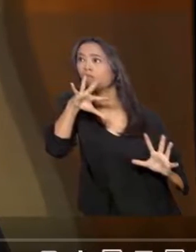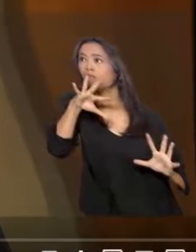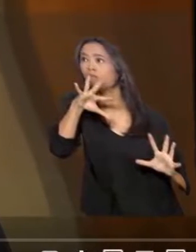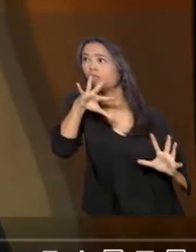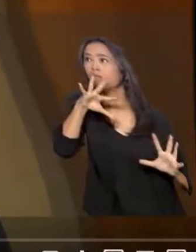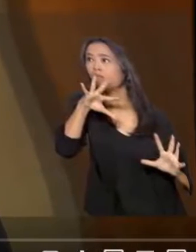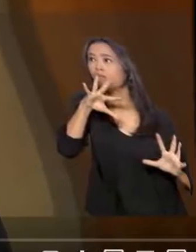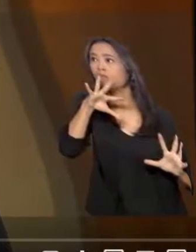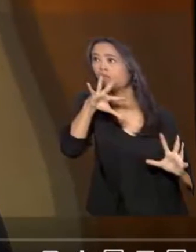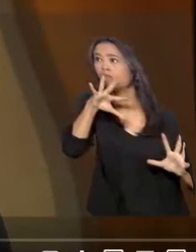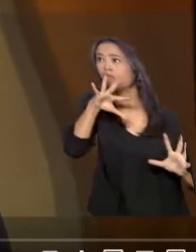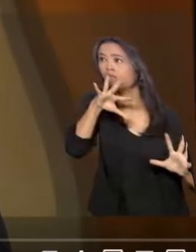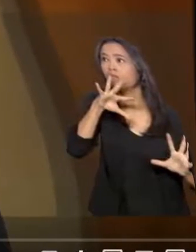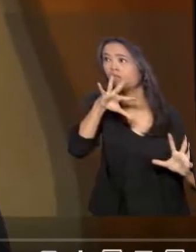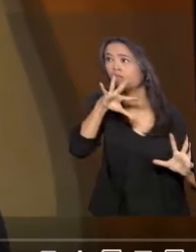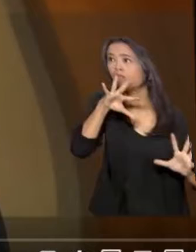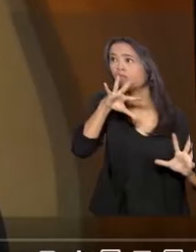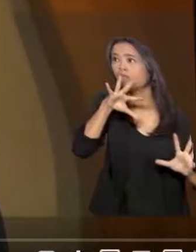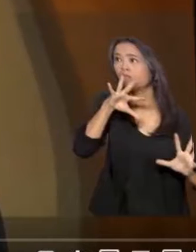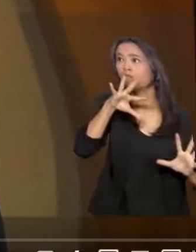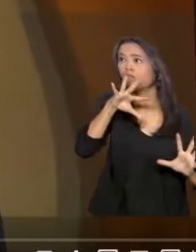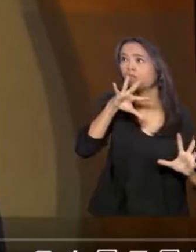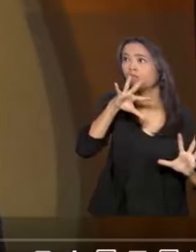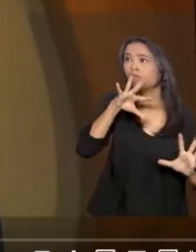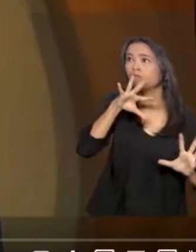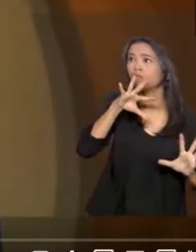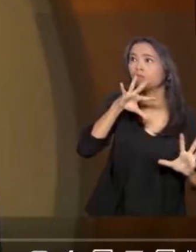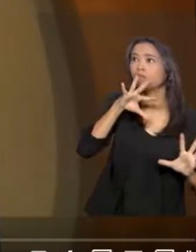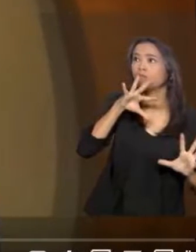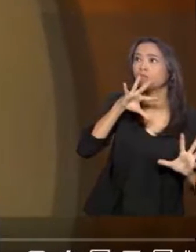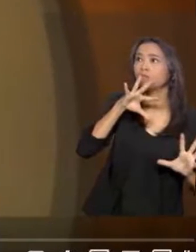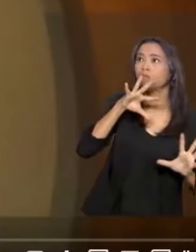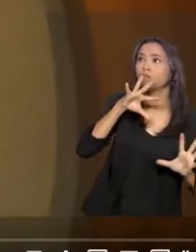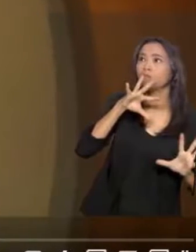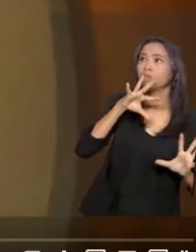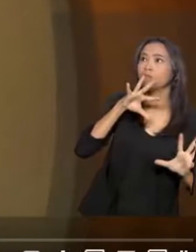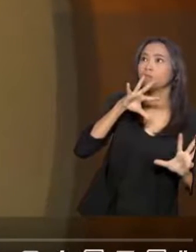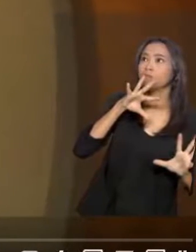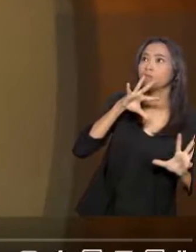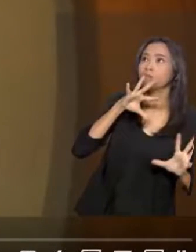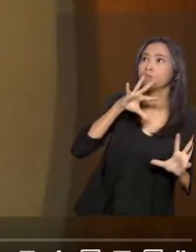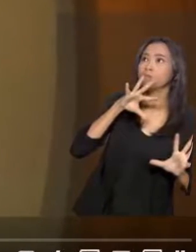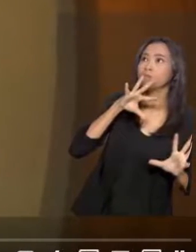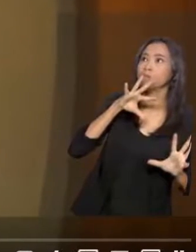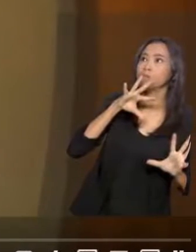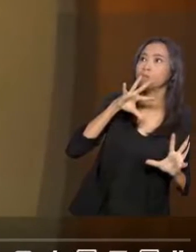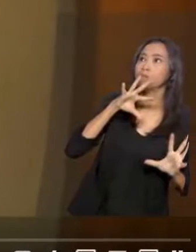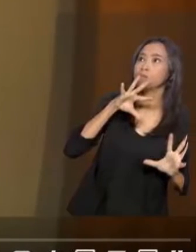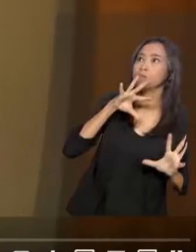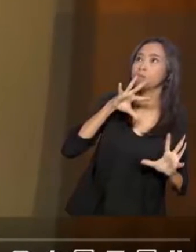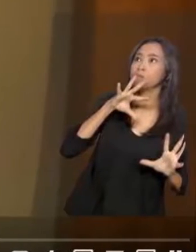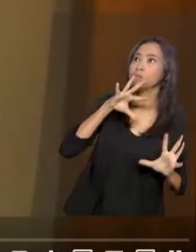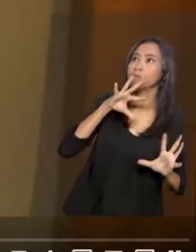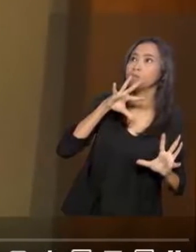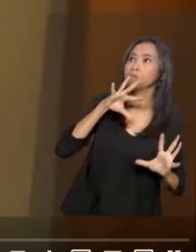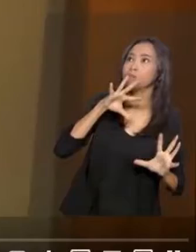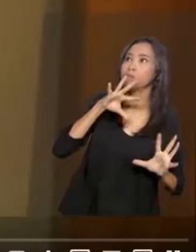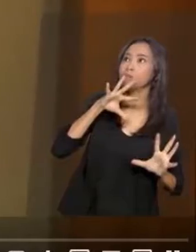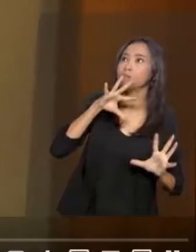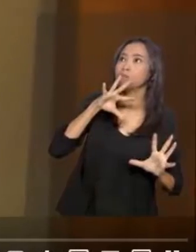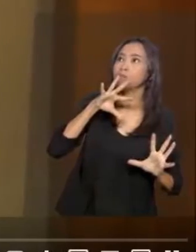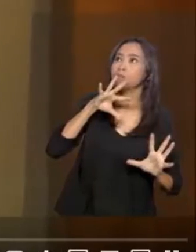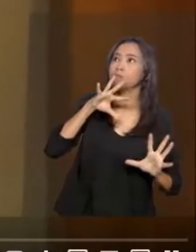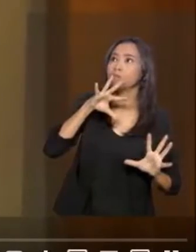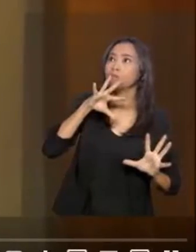elas ocorrem com maior frequência. De todo modo, mesmo que as queimadas deste ano não estejam fora